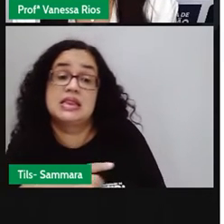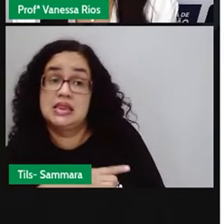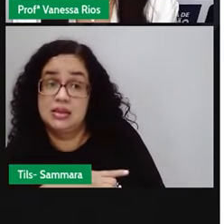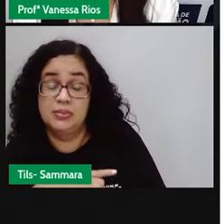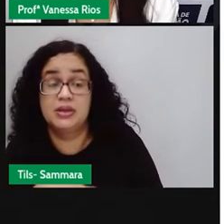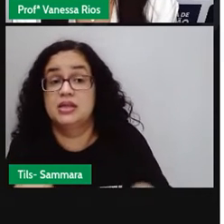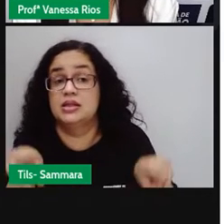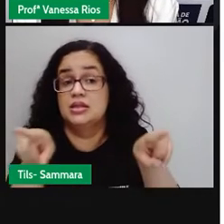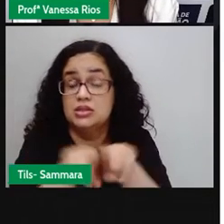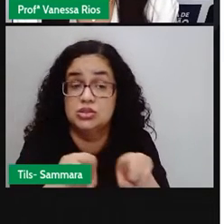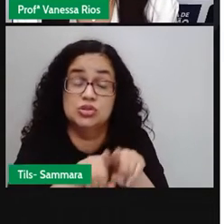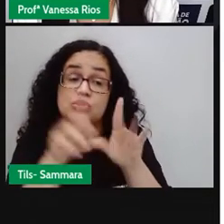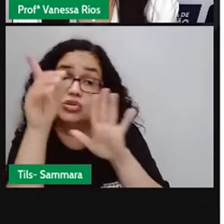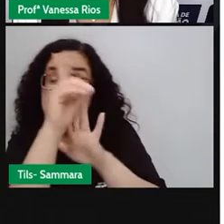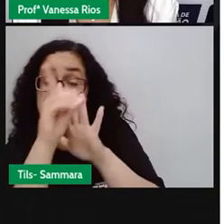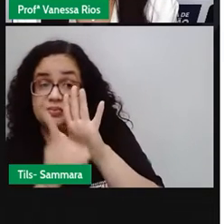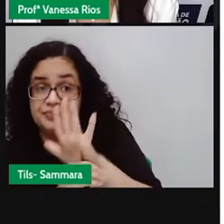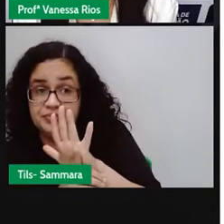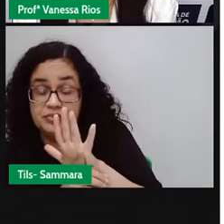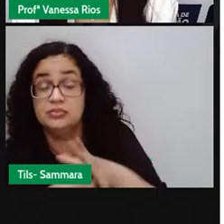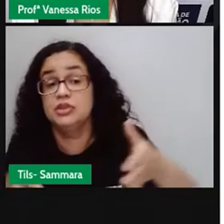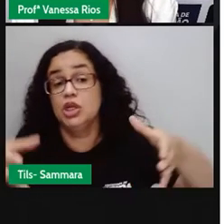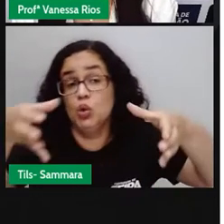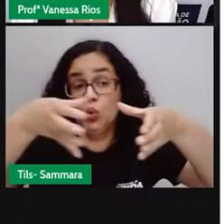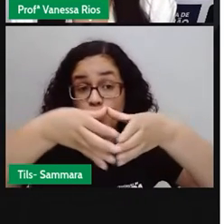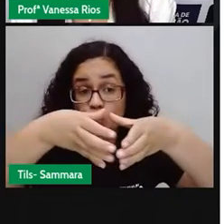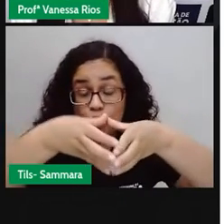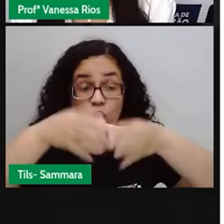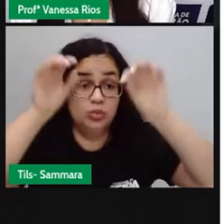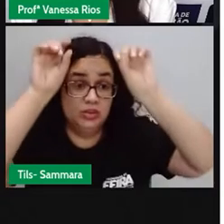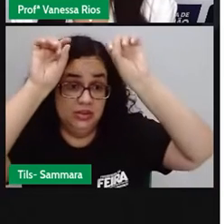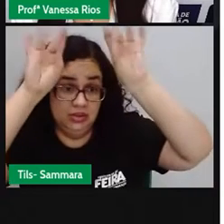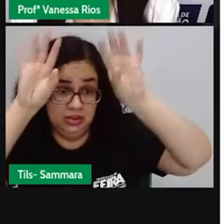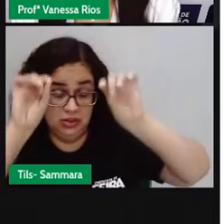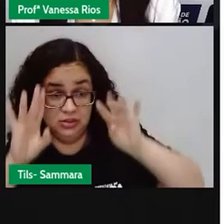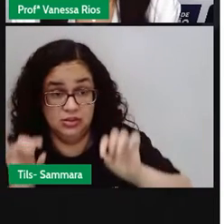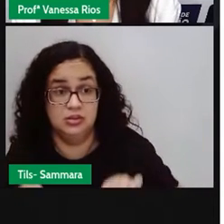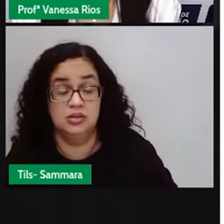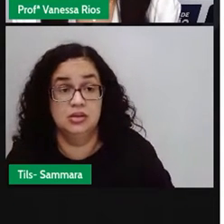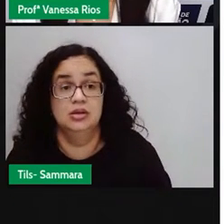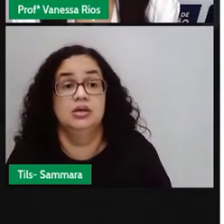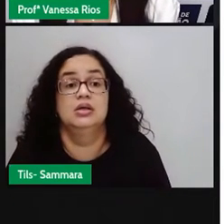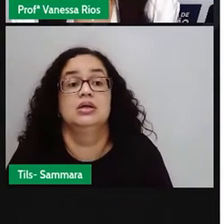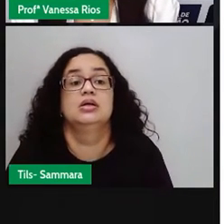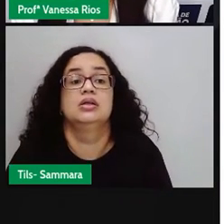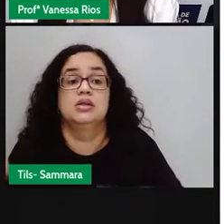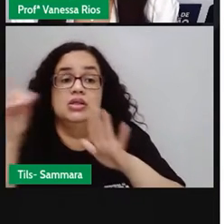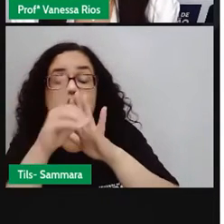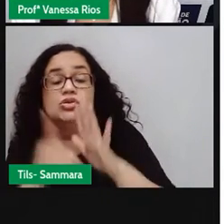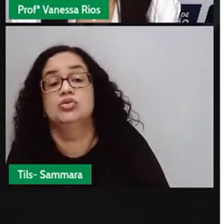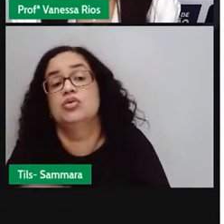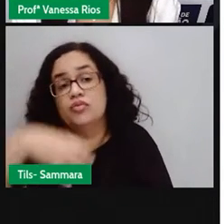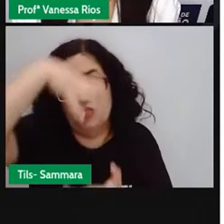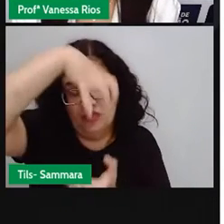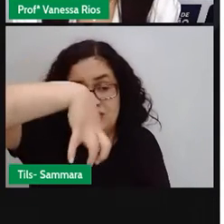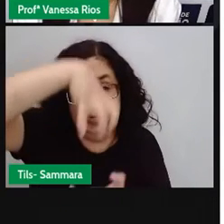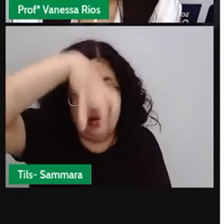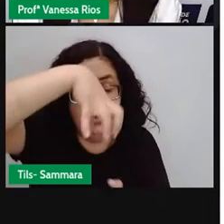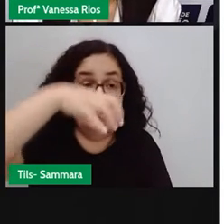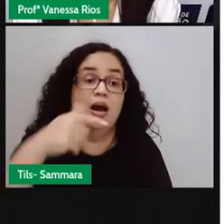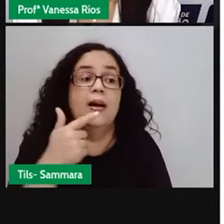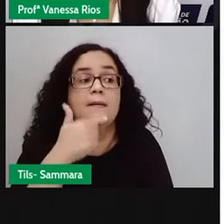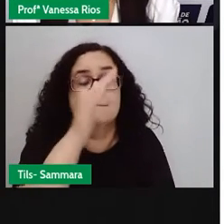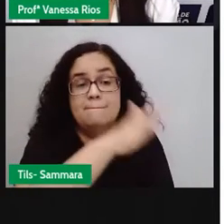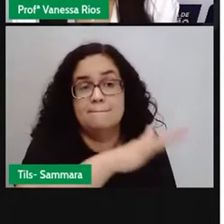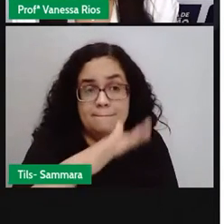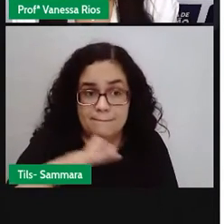existem também os direitos aí que são reservados a grupos específicos. Então, tem direitos para o idoso, tem direitos para a